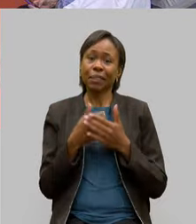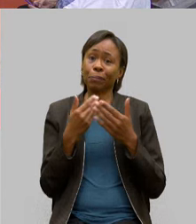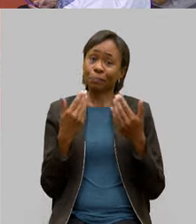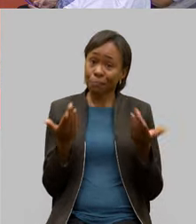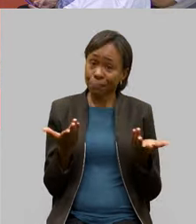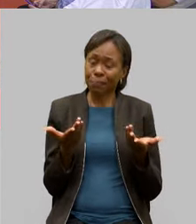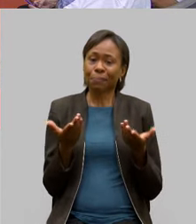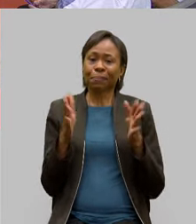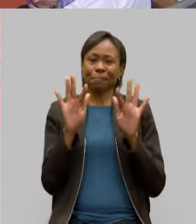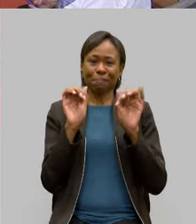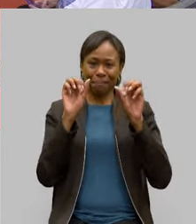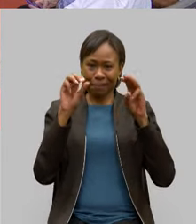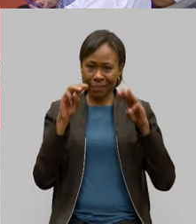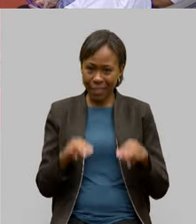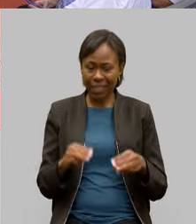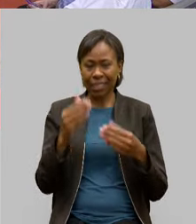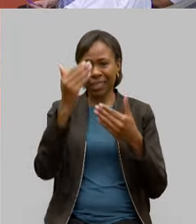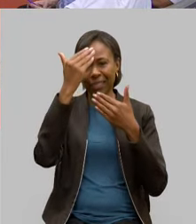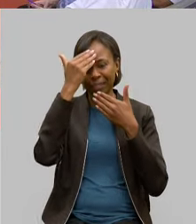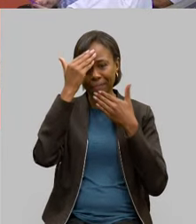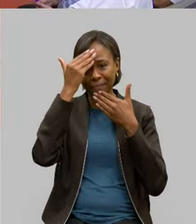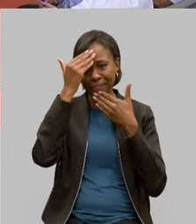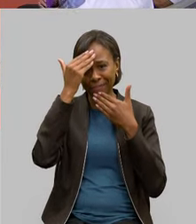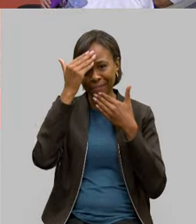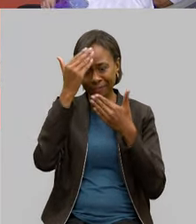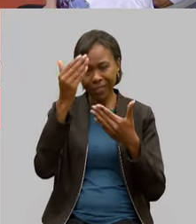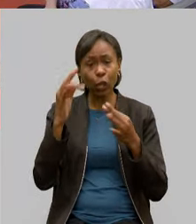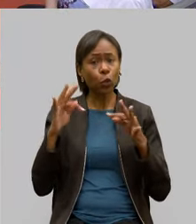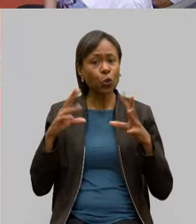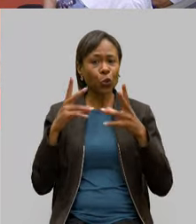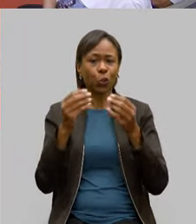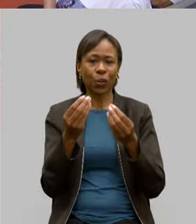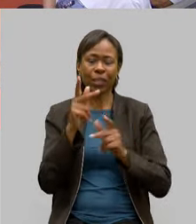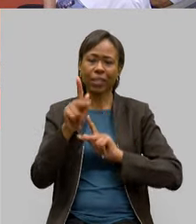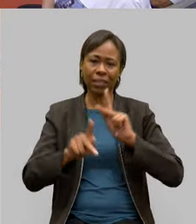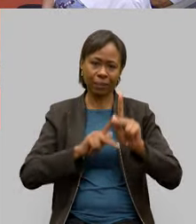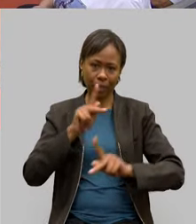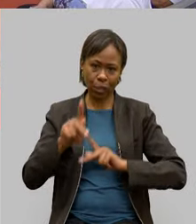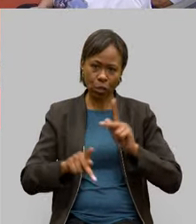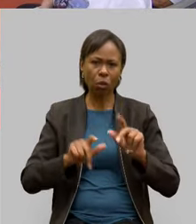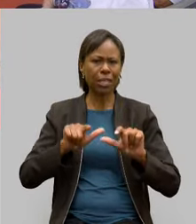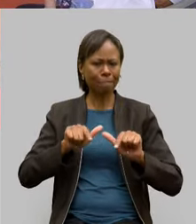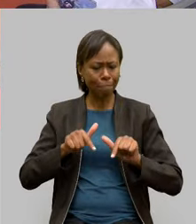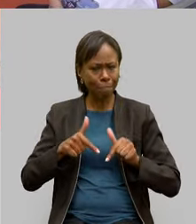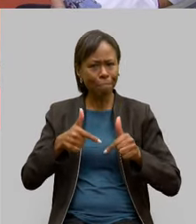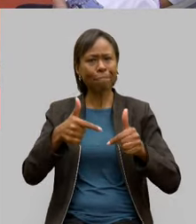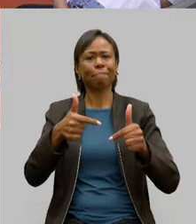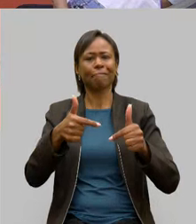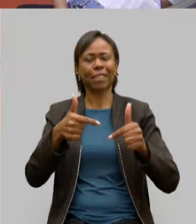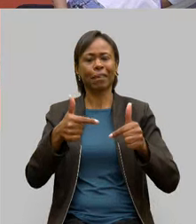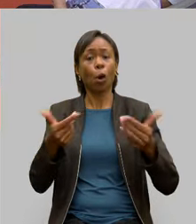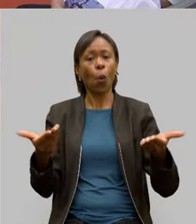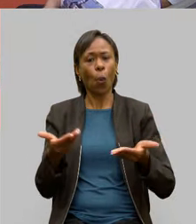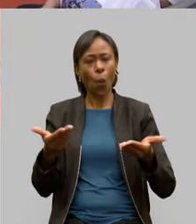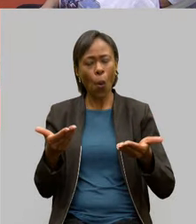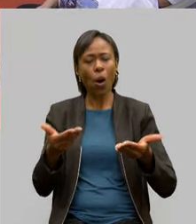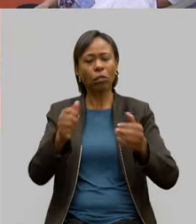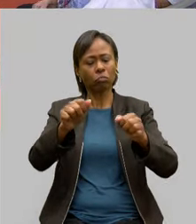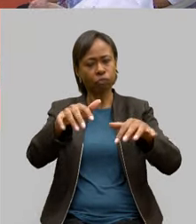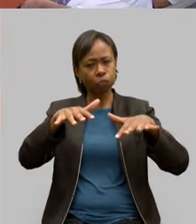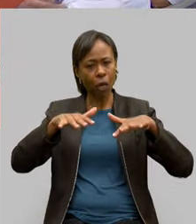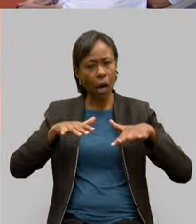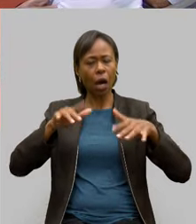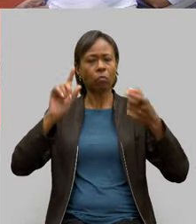finalizar eu quero agradecer todas as pessoas que se empenharam para que esse dia acontecesse um